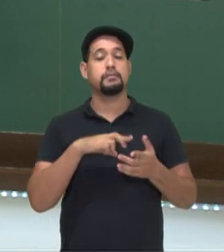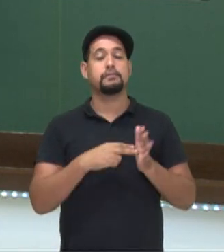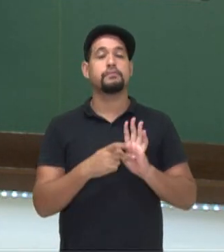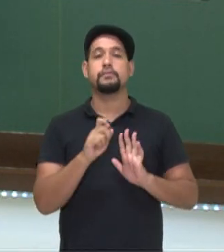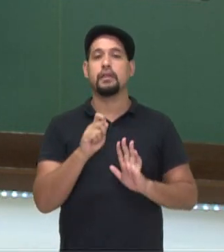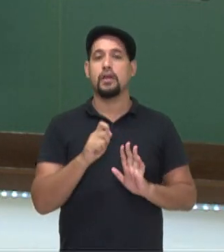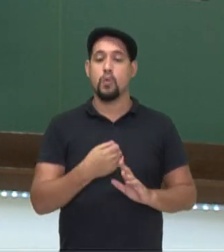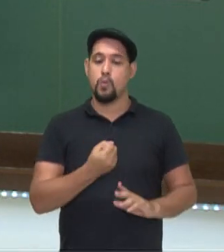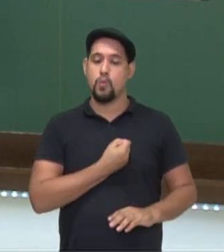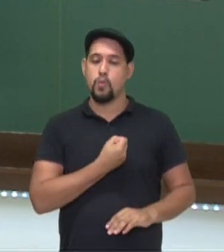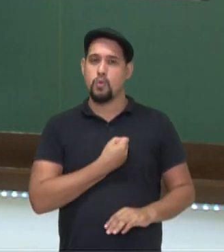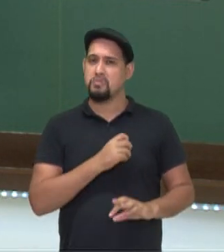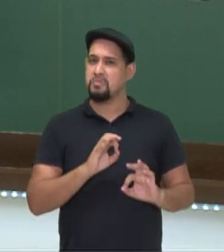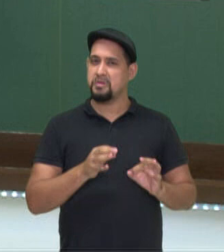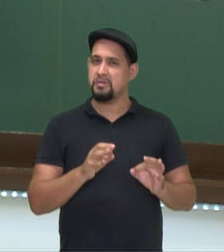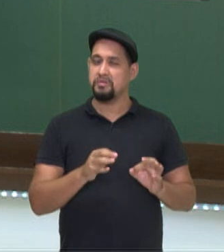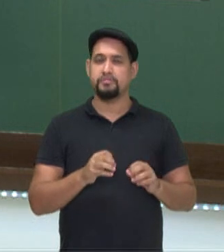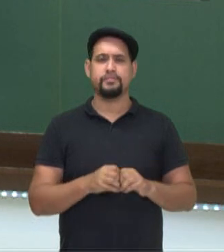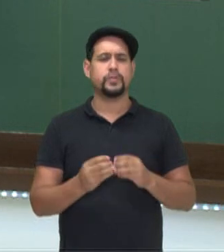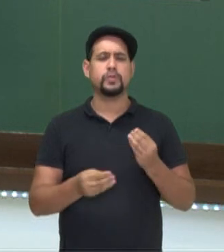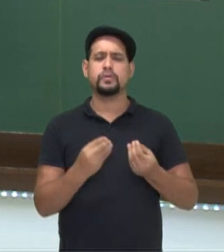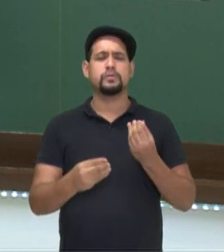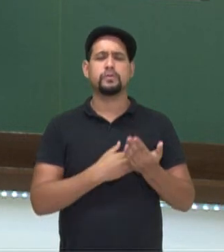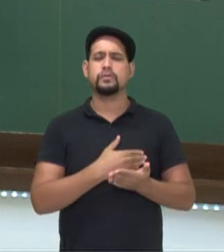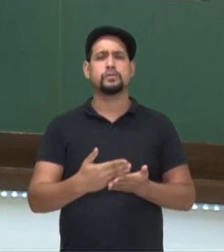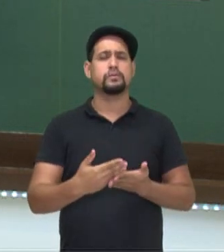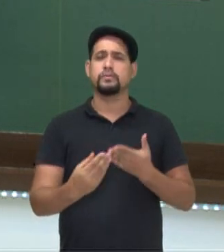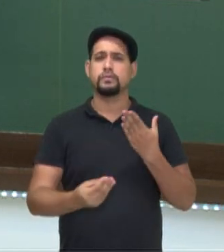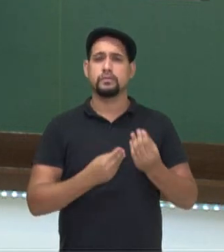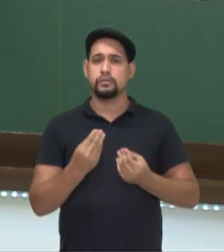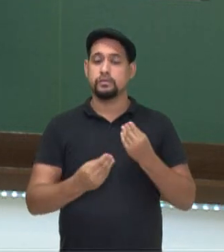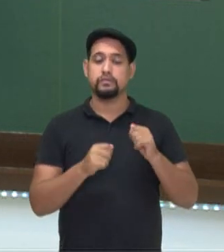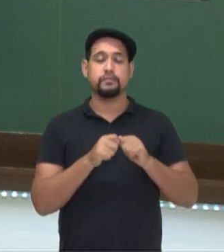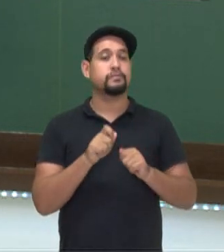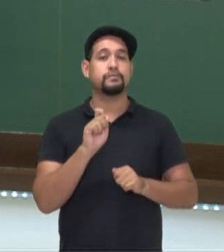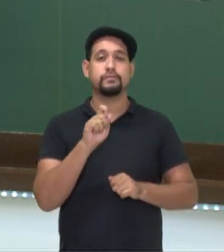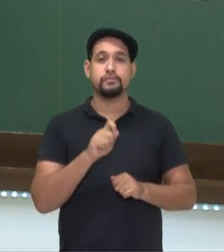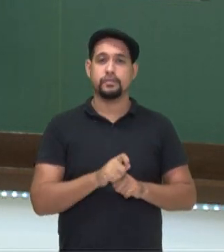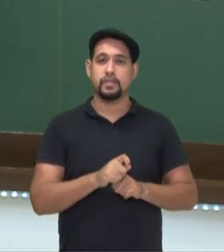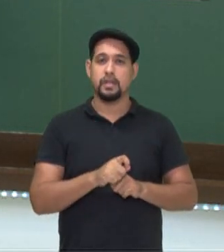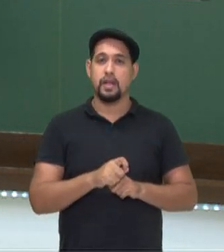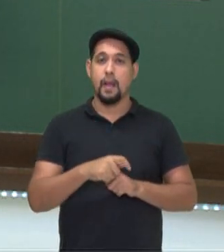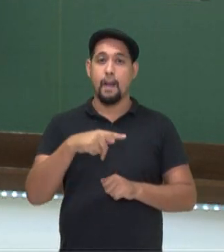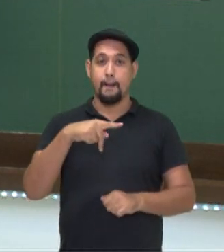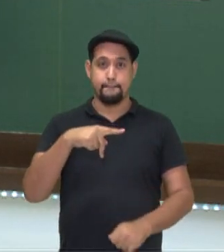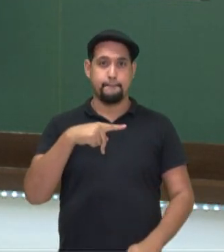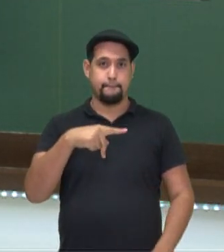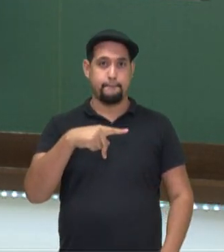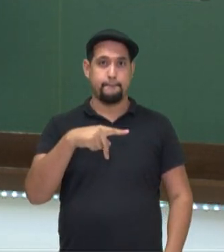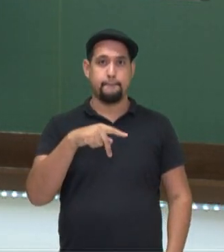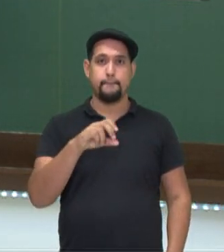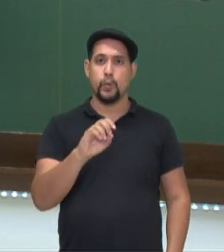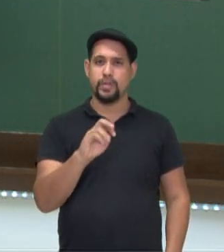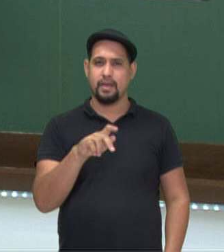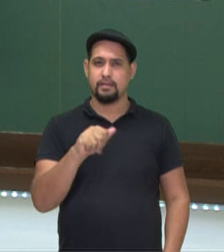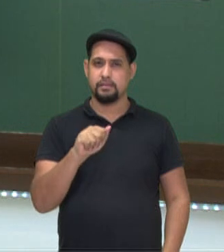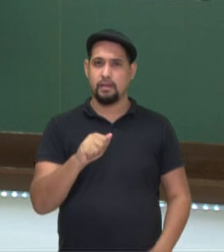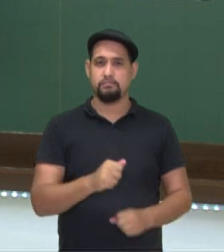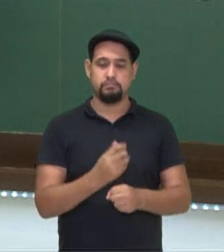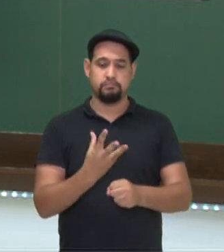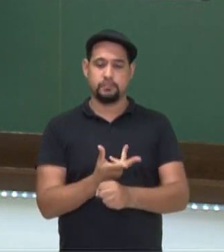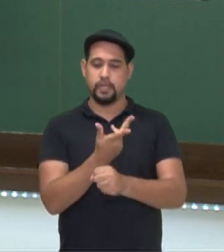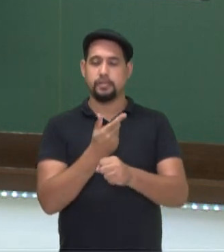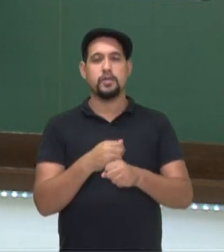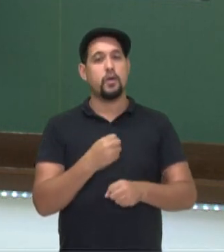expressão numérica. E por onde que eu começo? Eu começo resolvendo as potências. Então olha só, 1² é